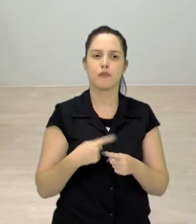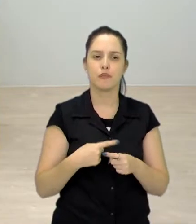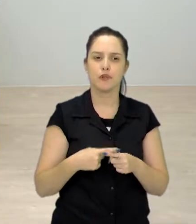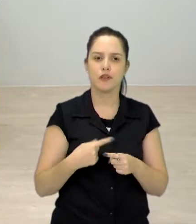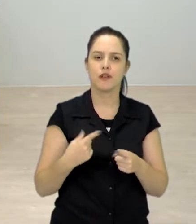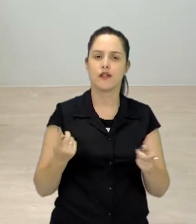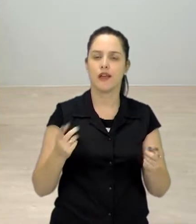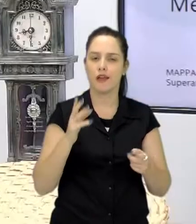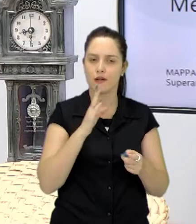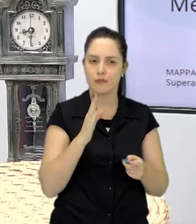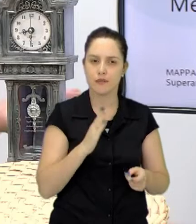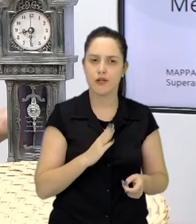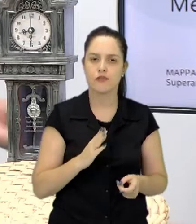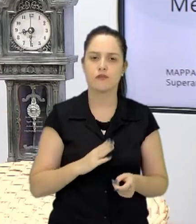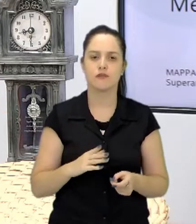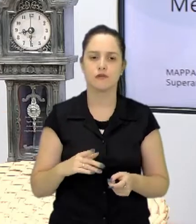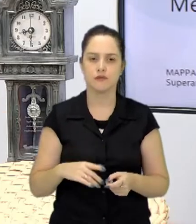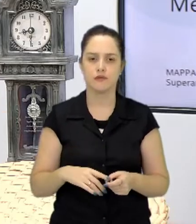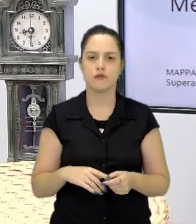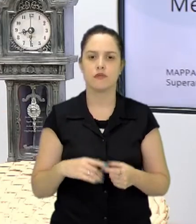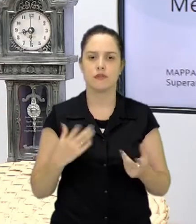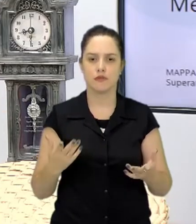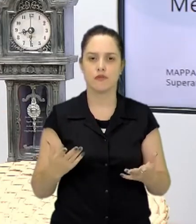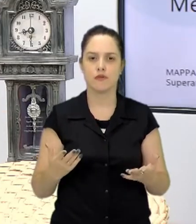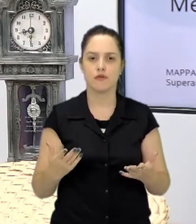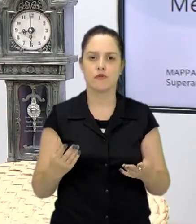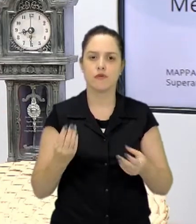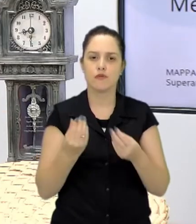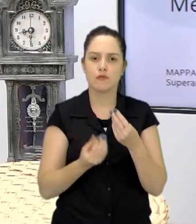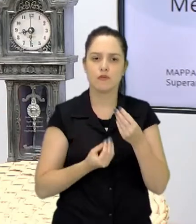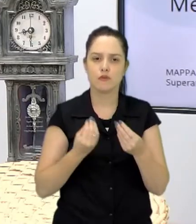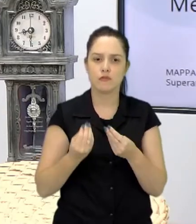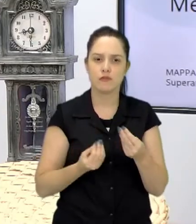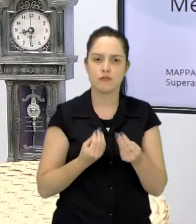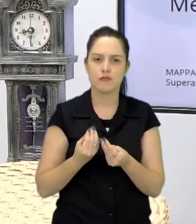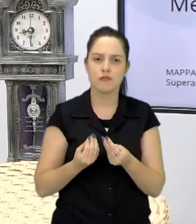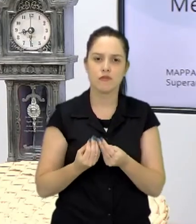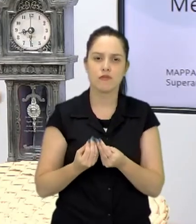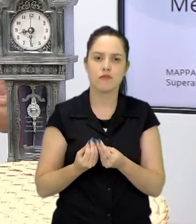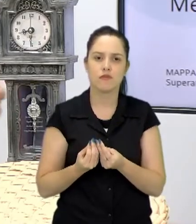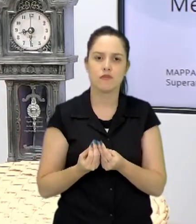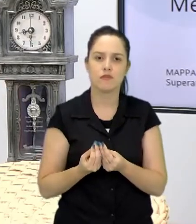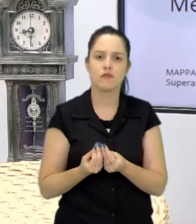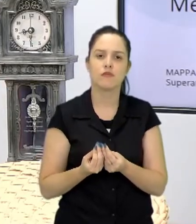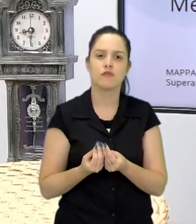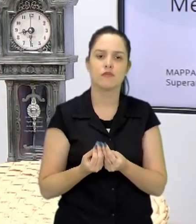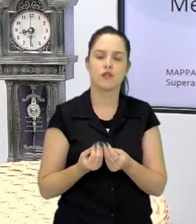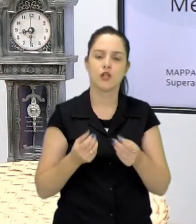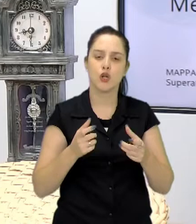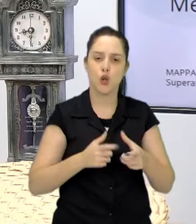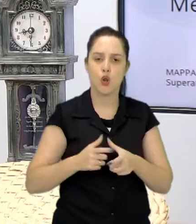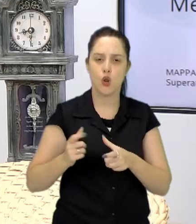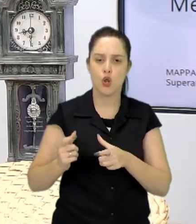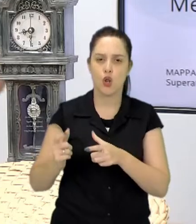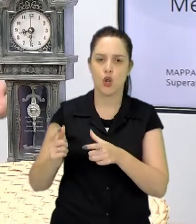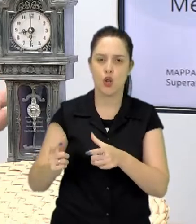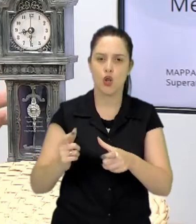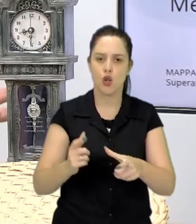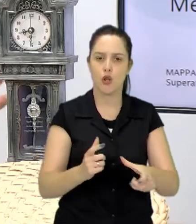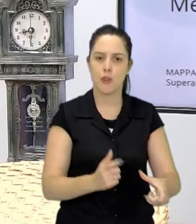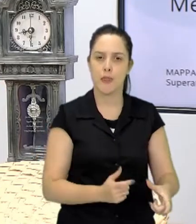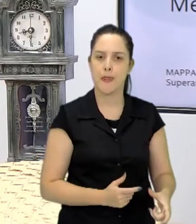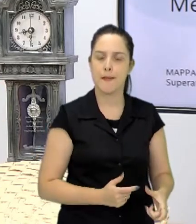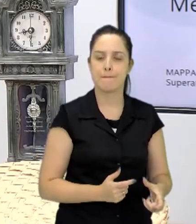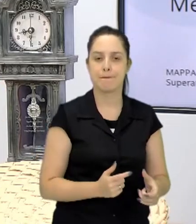para o Brasil, mas muitas vezes um nordestino. Ou isso pode acontecer numa escala menor, né? Entre bairros, assim. Sim, Nós temos bairros que são